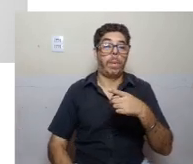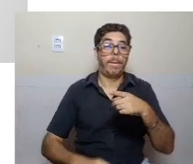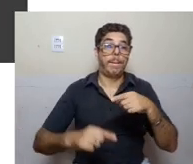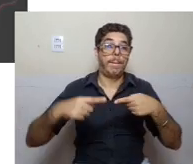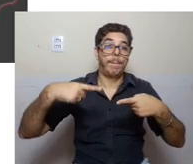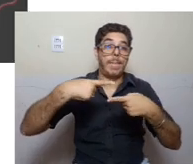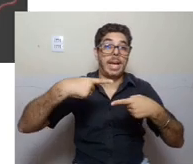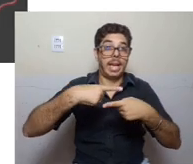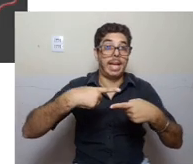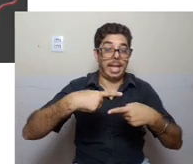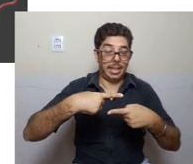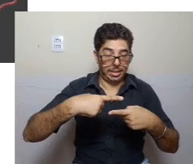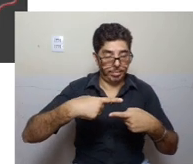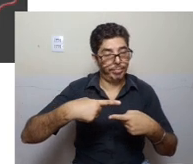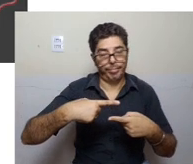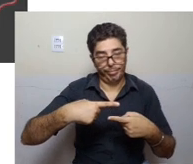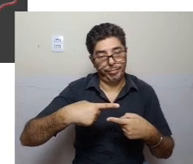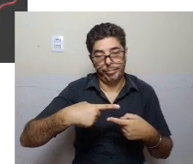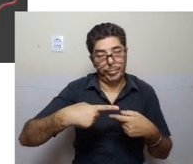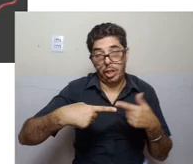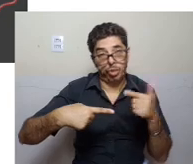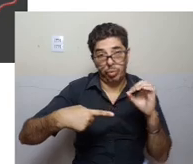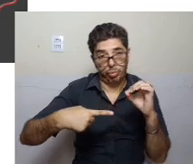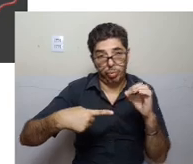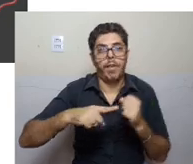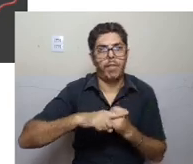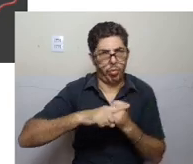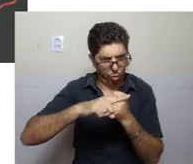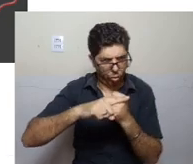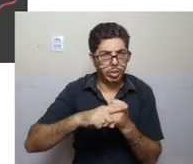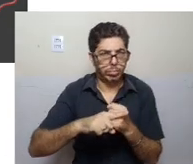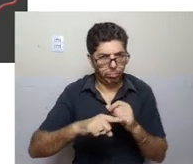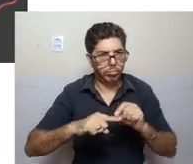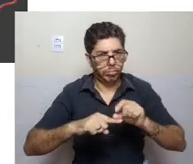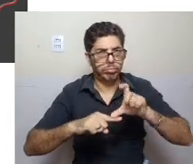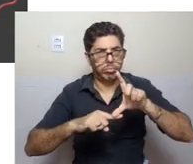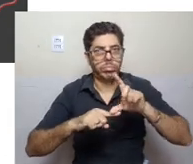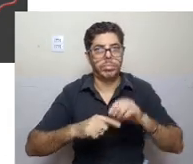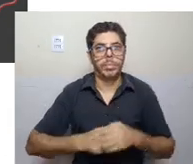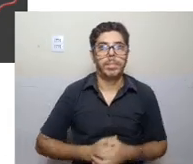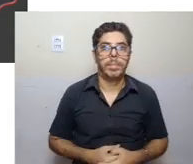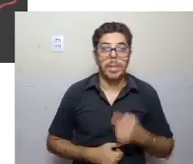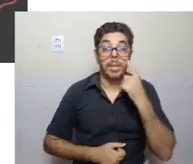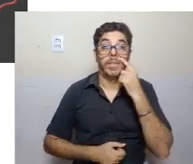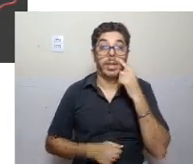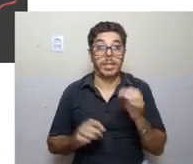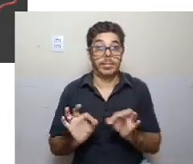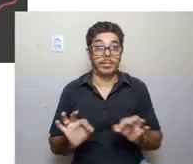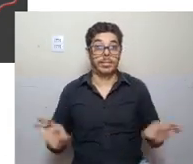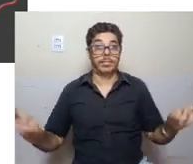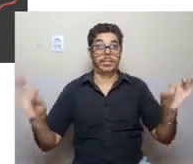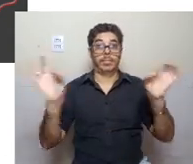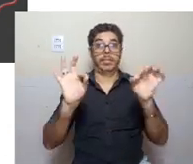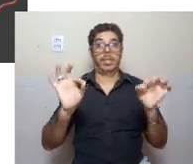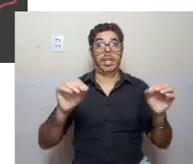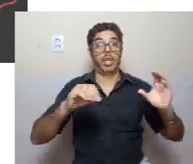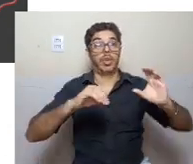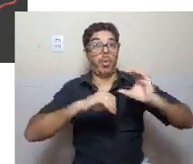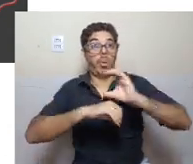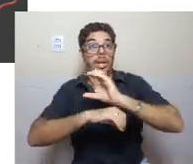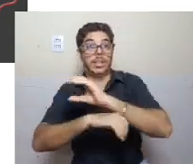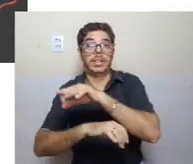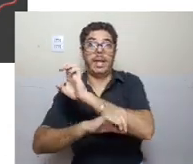ao campo. Aqui é importante lembrar do sentido da corrente. Por convenção, os elétrons se movem no sentido contrário da